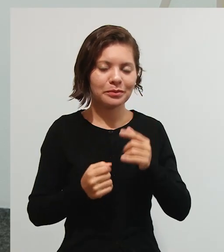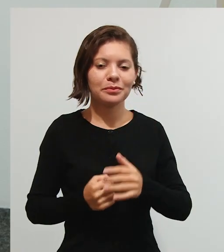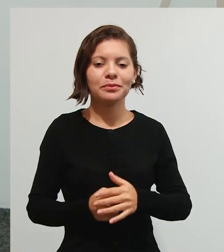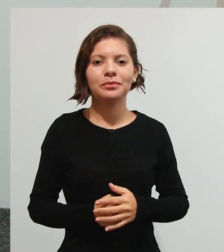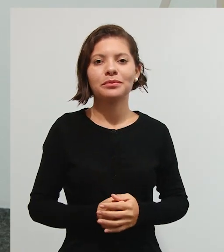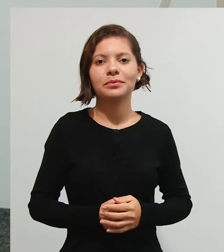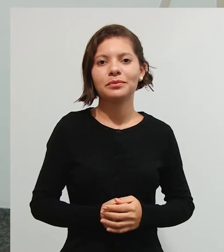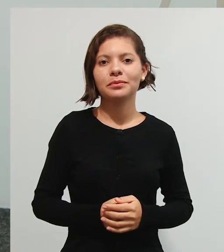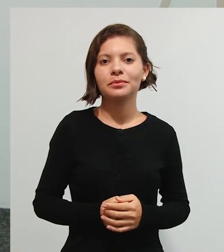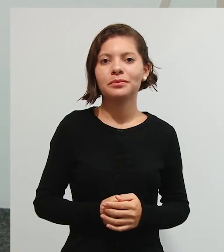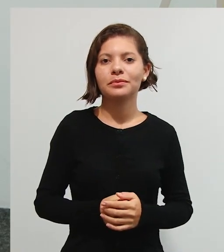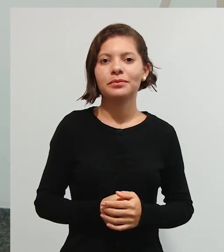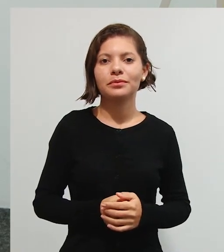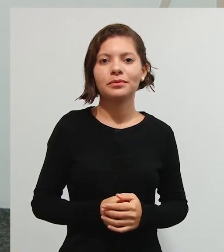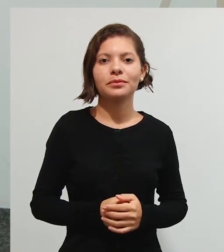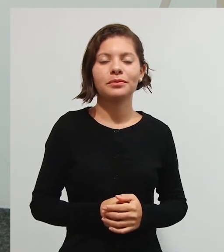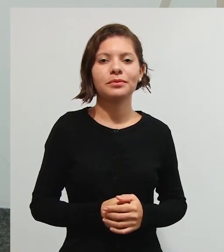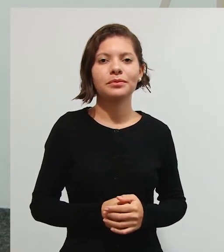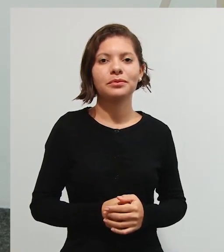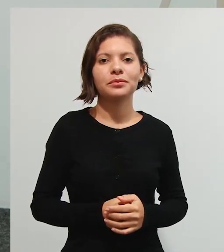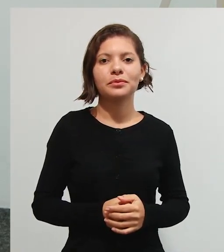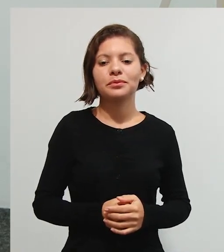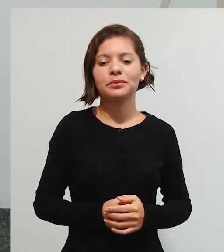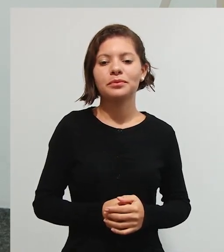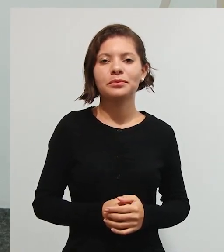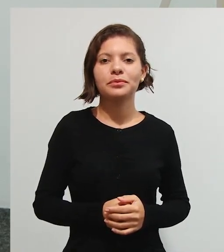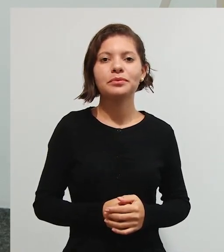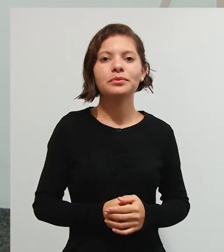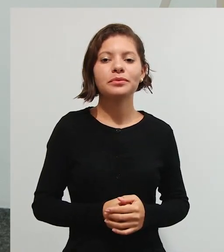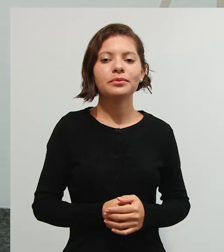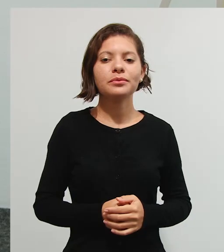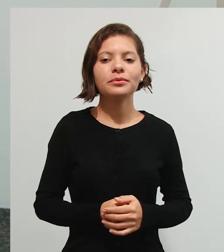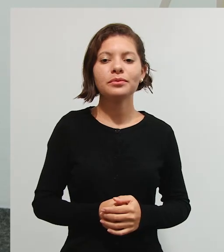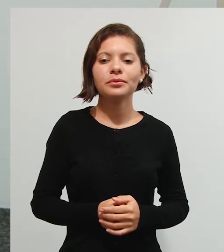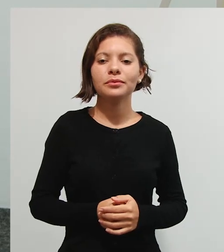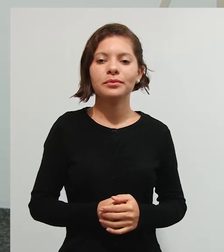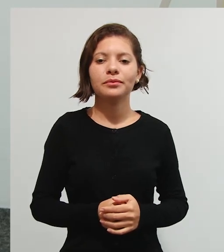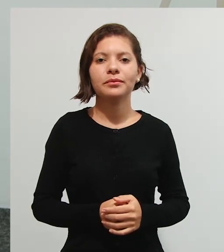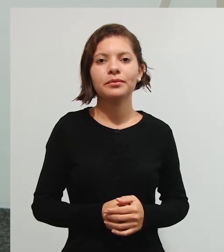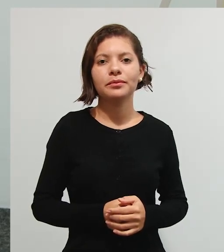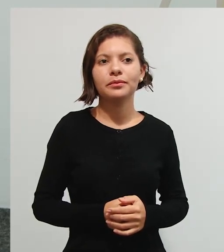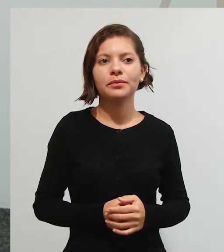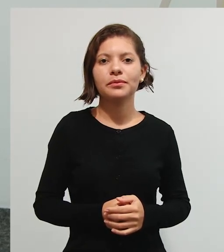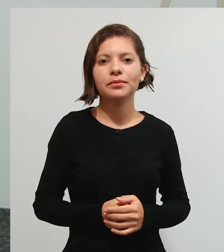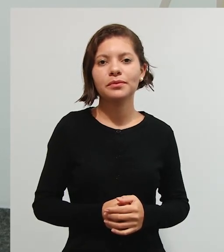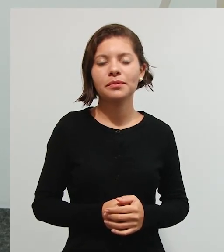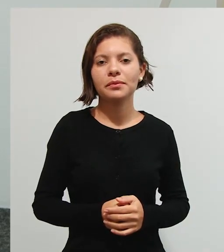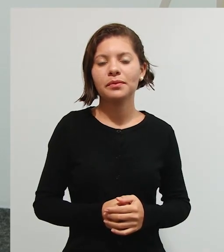vou colocar aqui, vou colocar essa composição aqui para ficar bem perceptível.